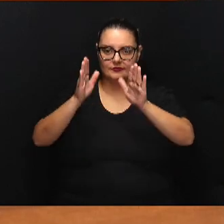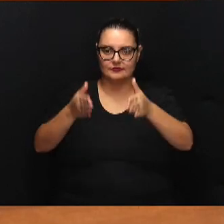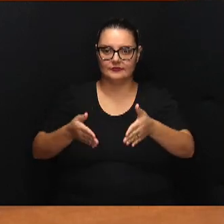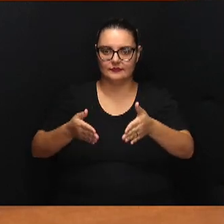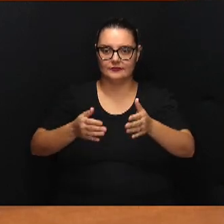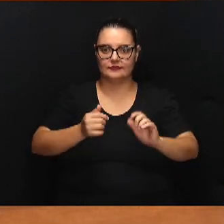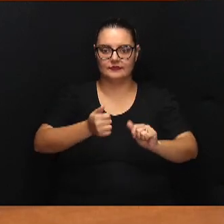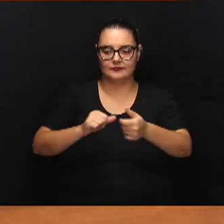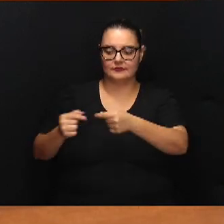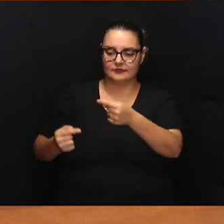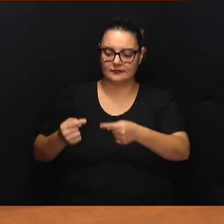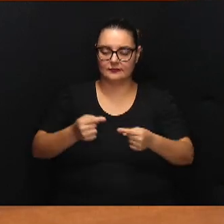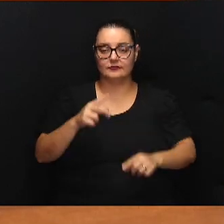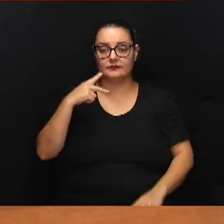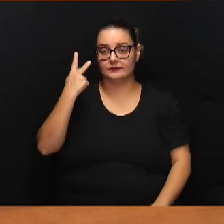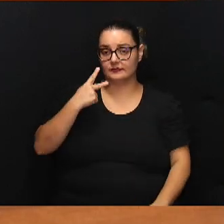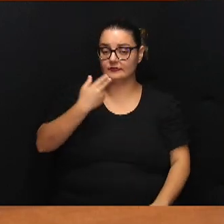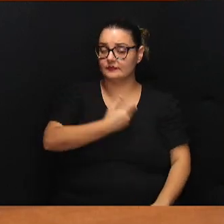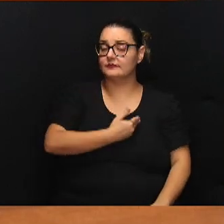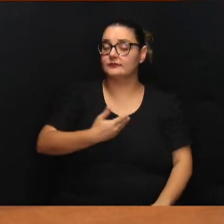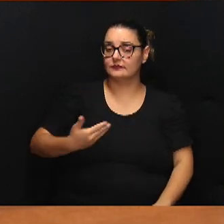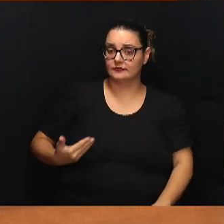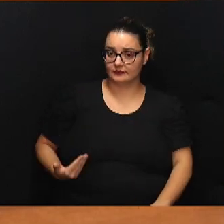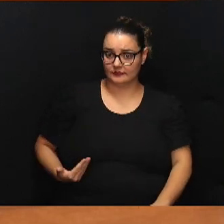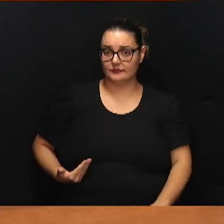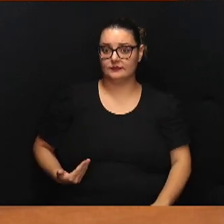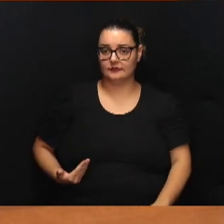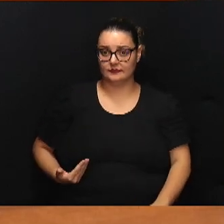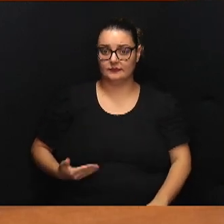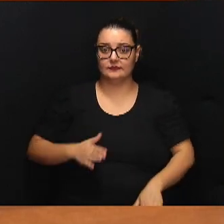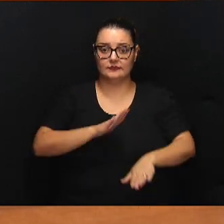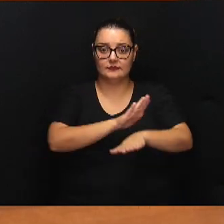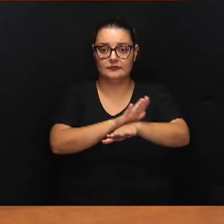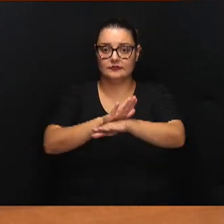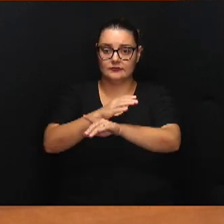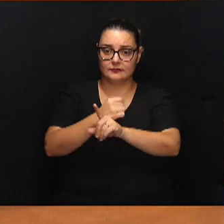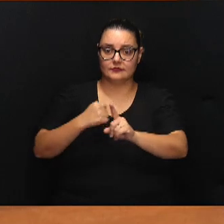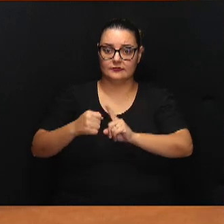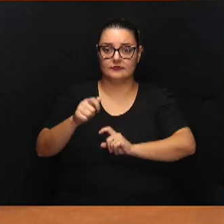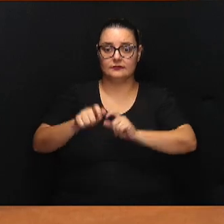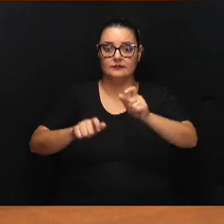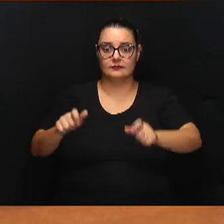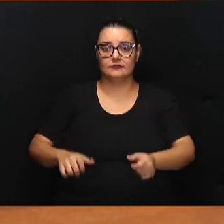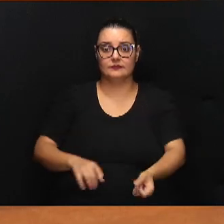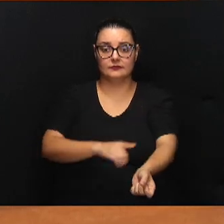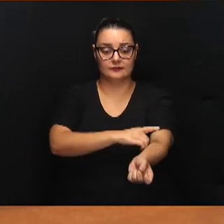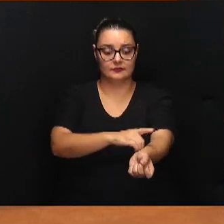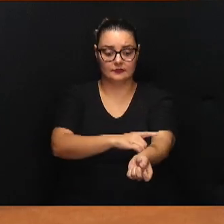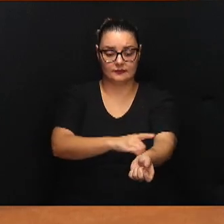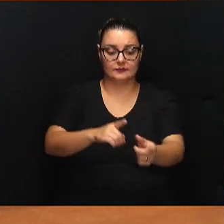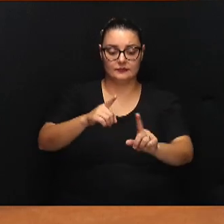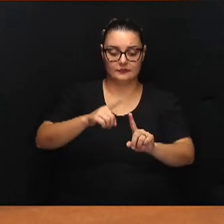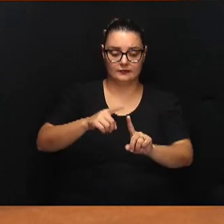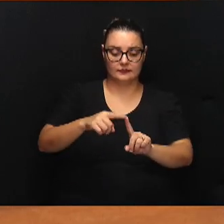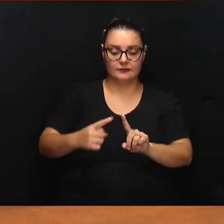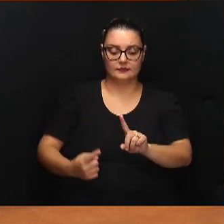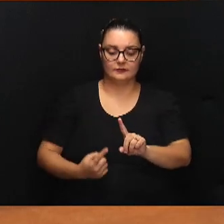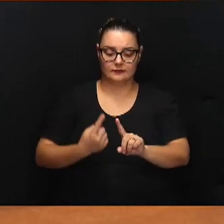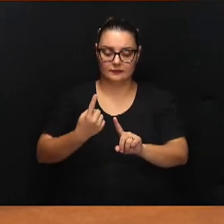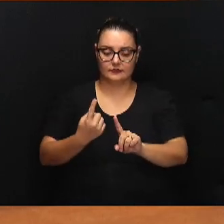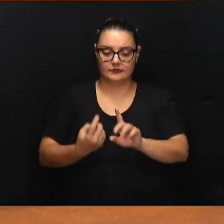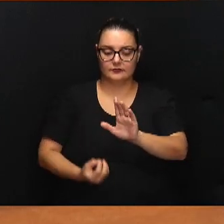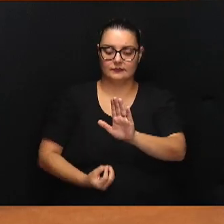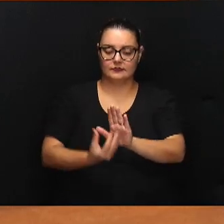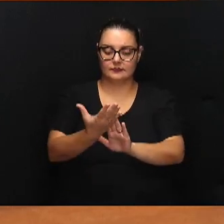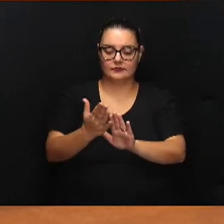avaliar e debater as políticas públicas e assistenciais aos portadores de diabetes tipo 1. Criada